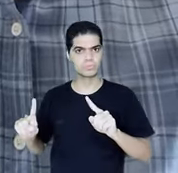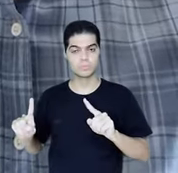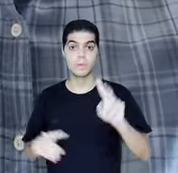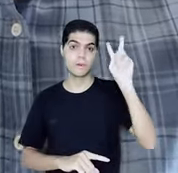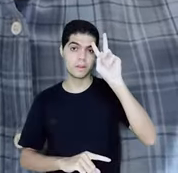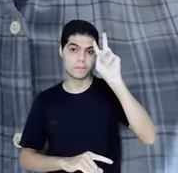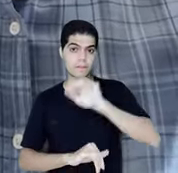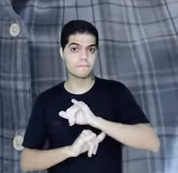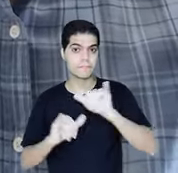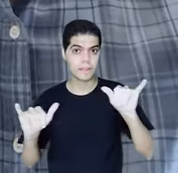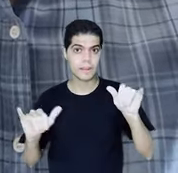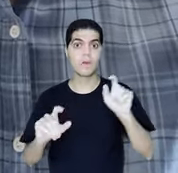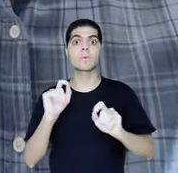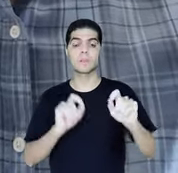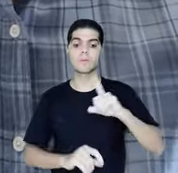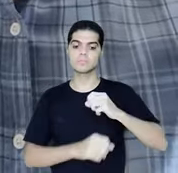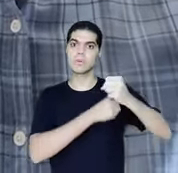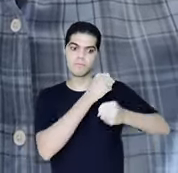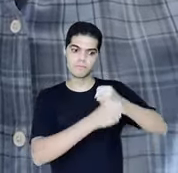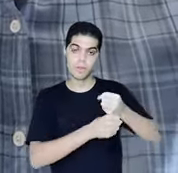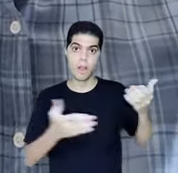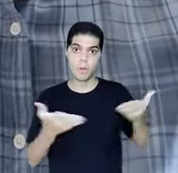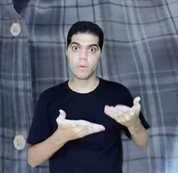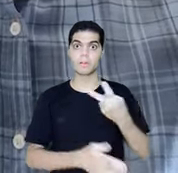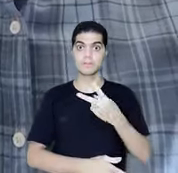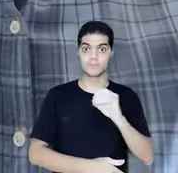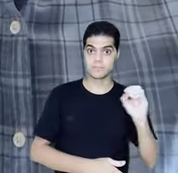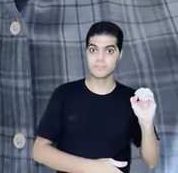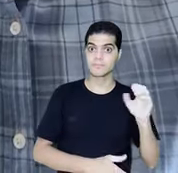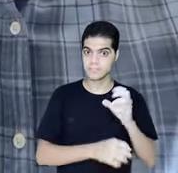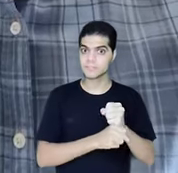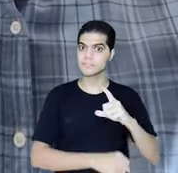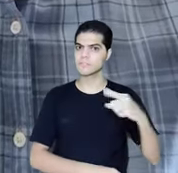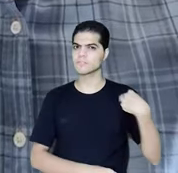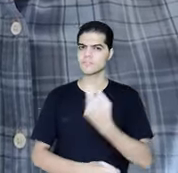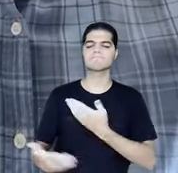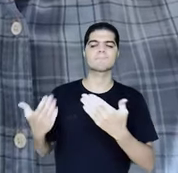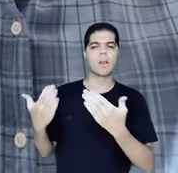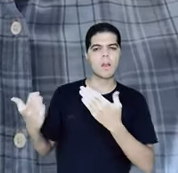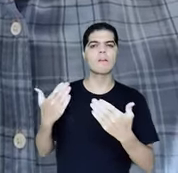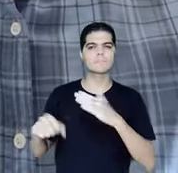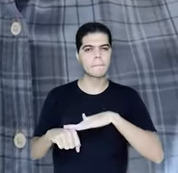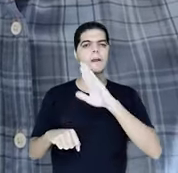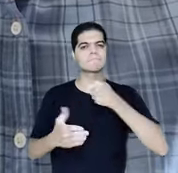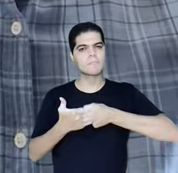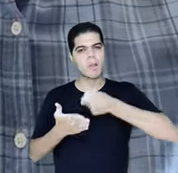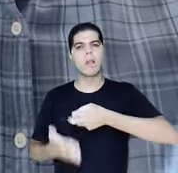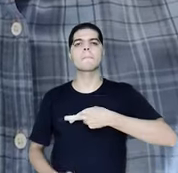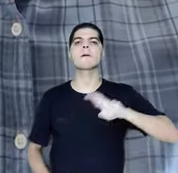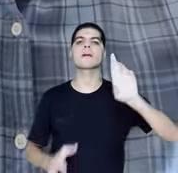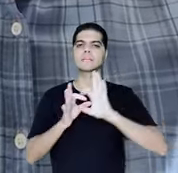para lembrar que no segundo centenário estamos mais equipados para a luta pela